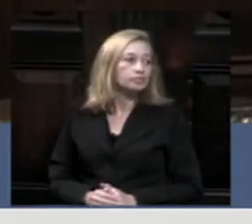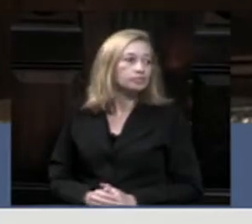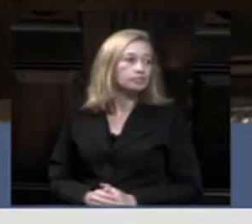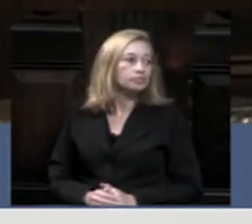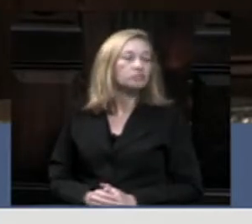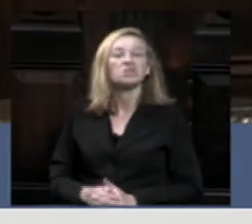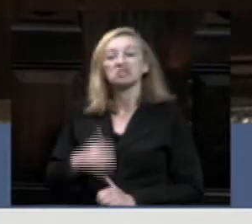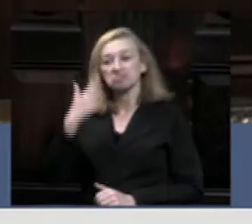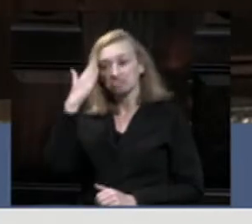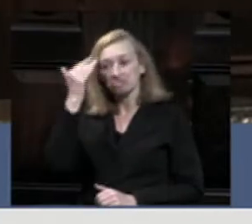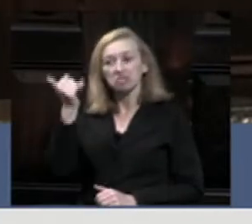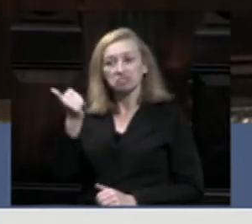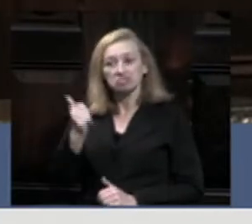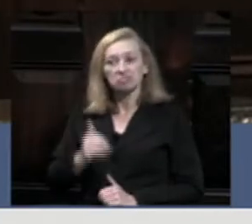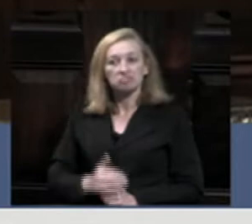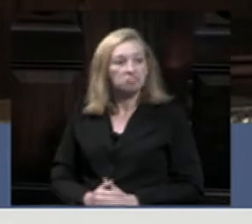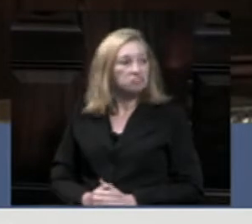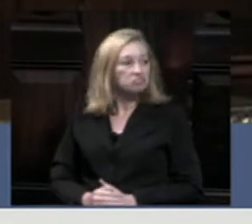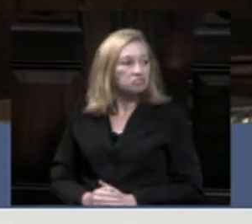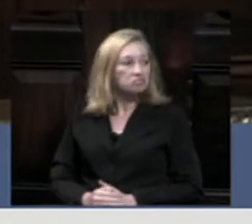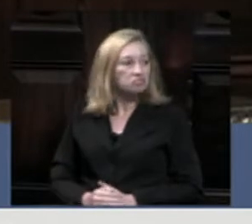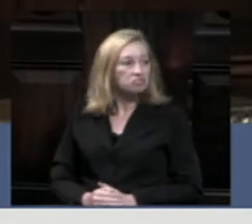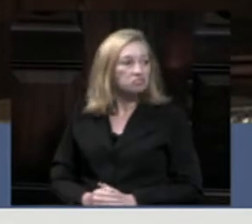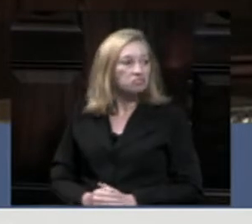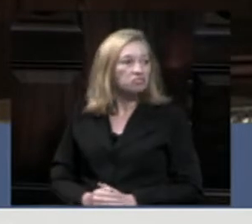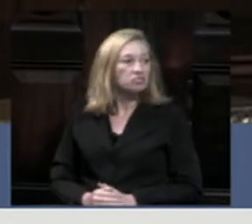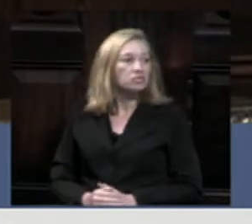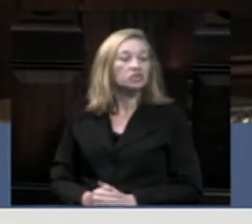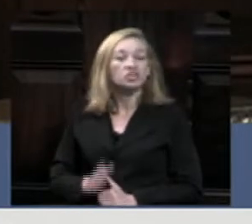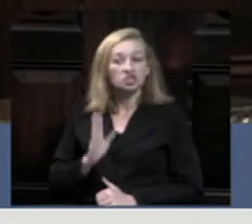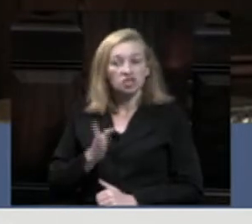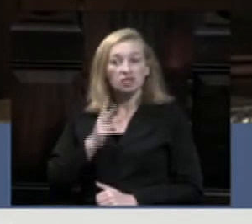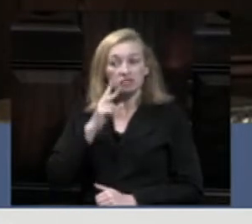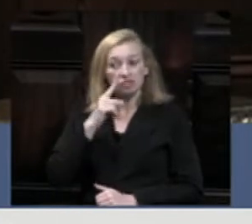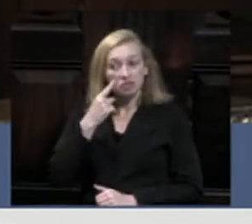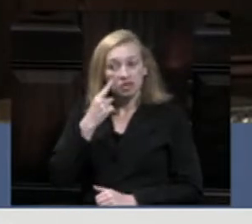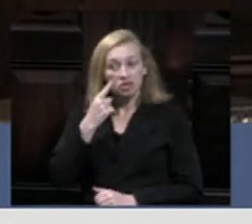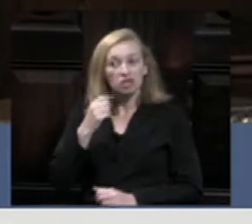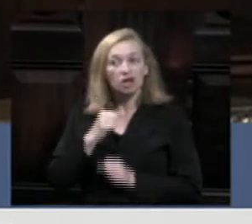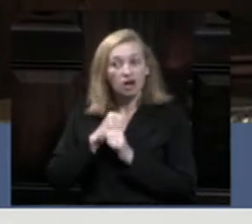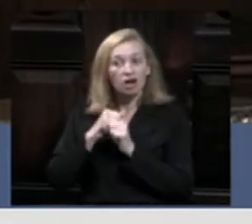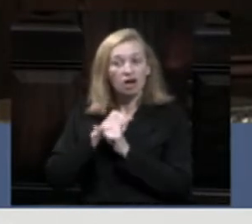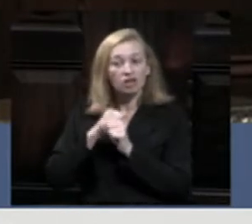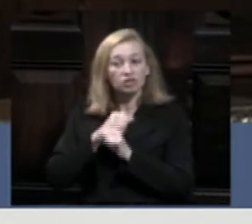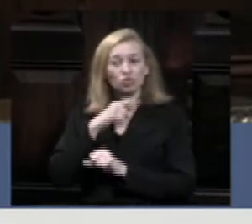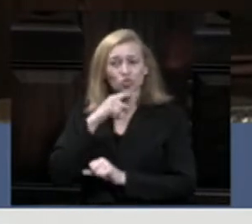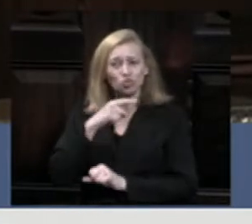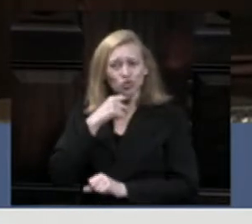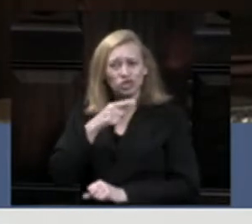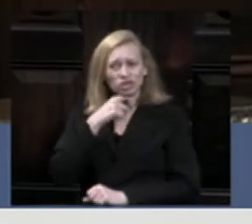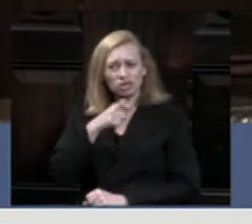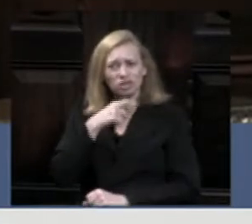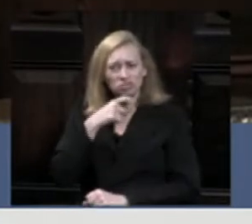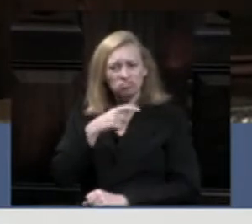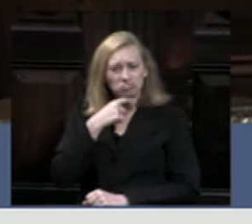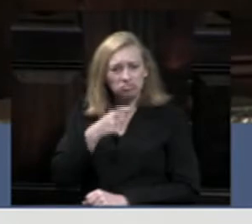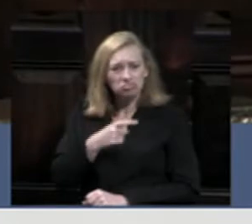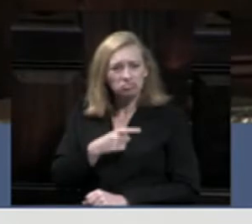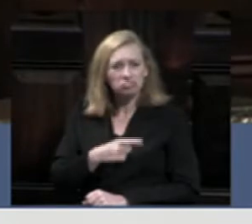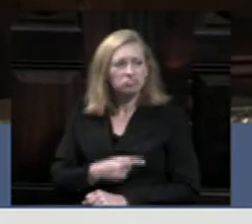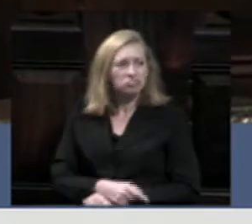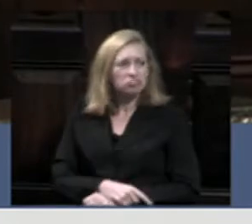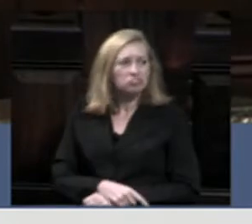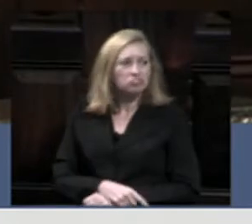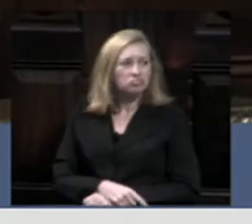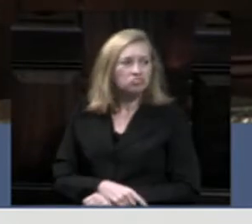eu sei, já ouvi há muitos anos, a dúvida é o alimento